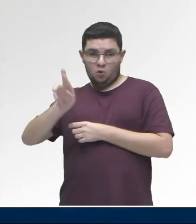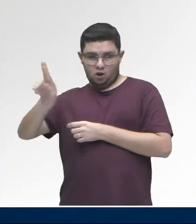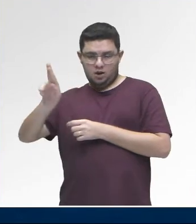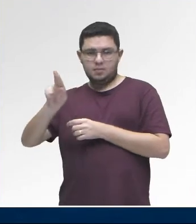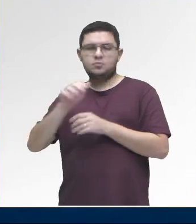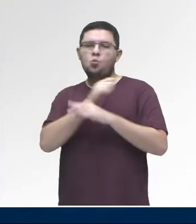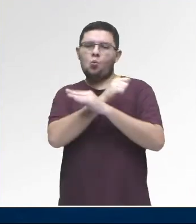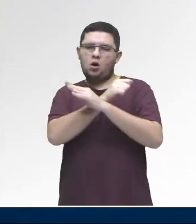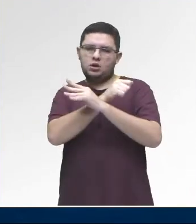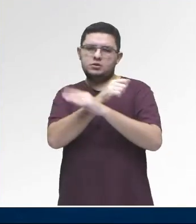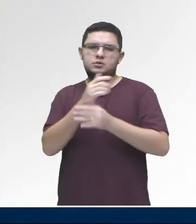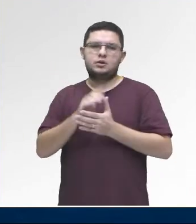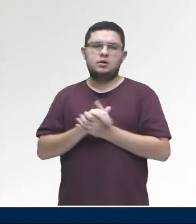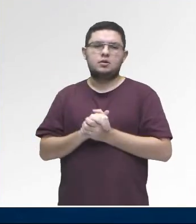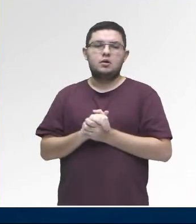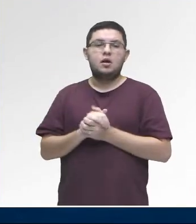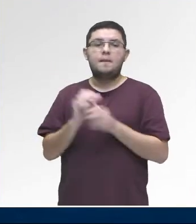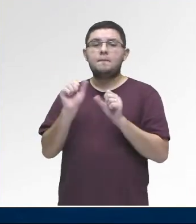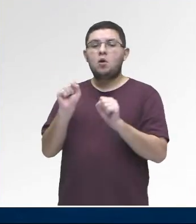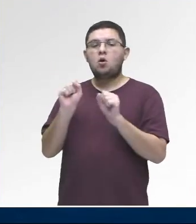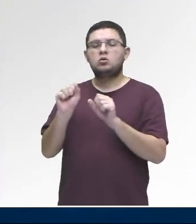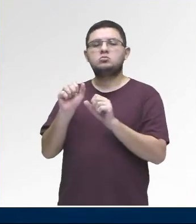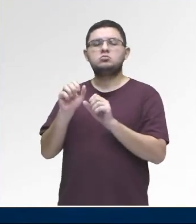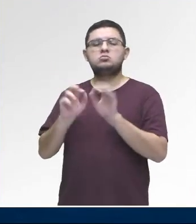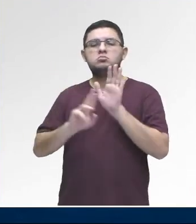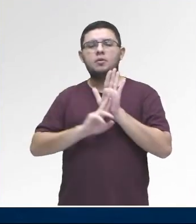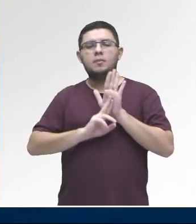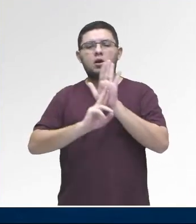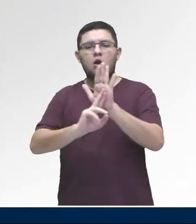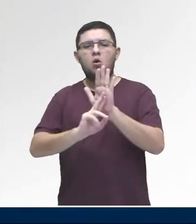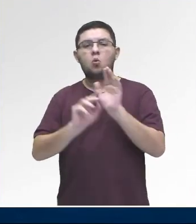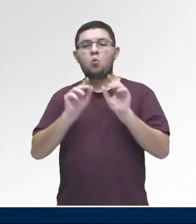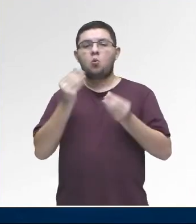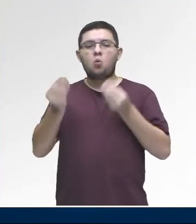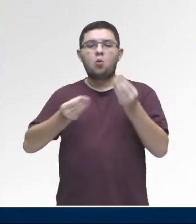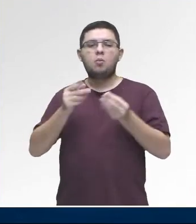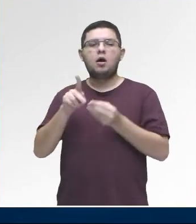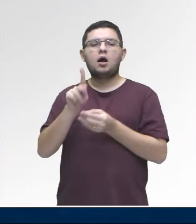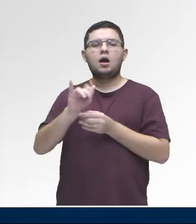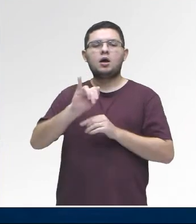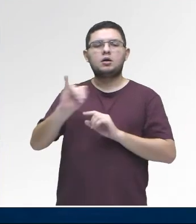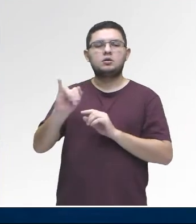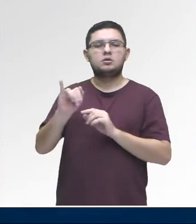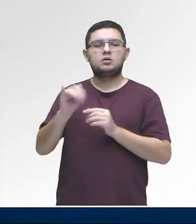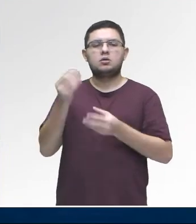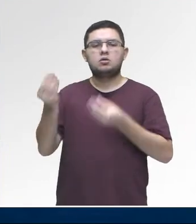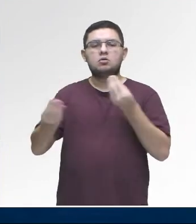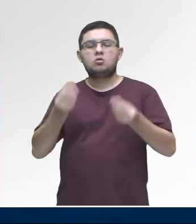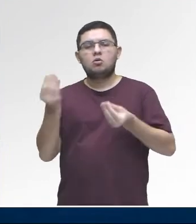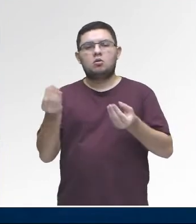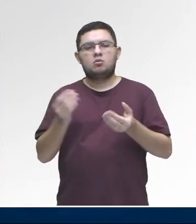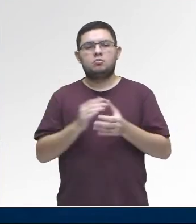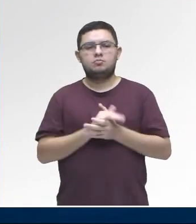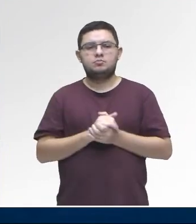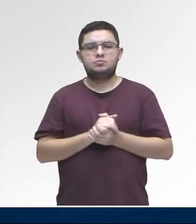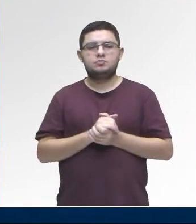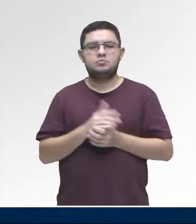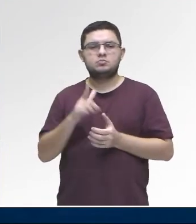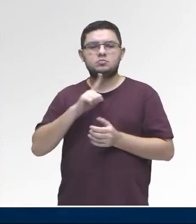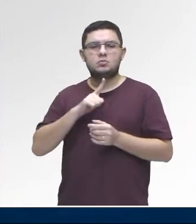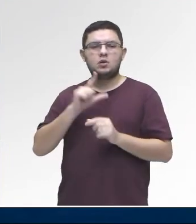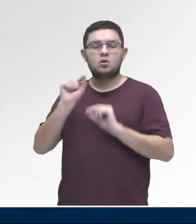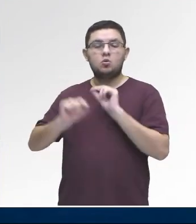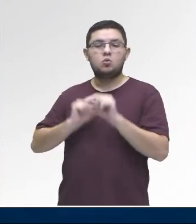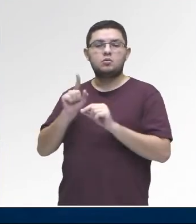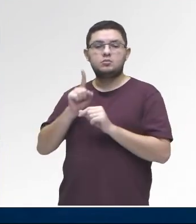constante de ionização dos ácidos dessa forma aí, ó. Estão vendo? Tá? Então, eu tenho a